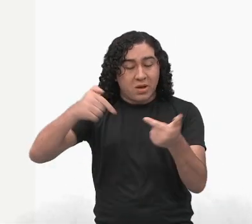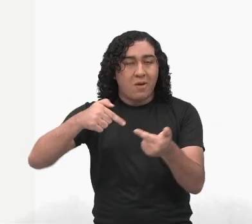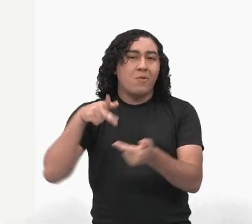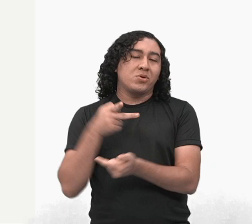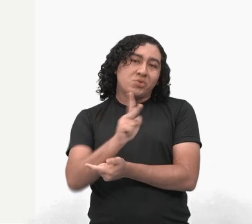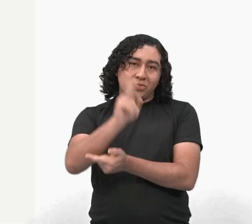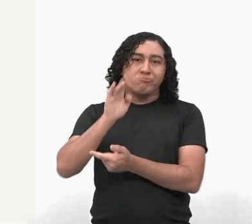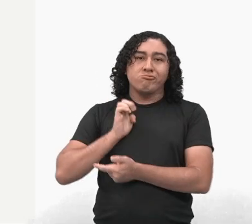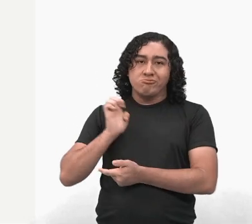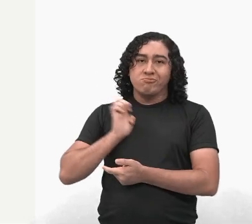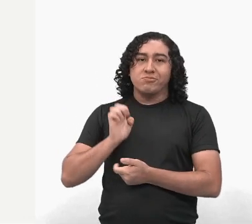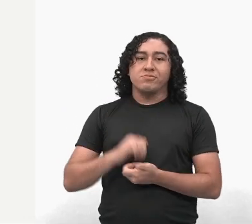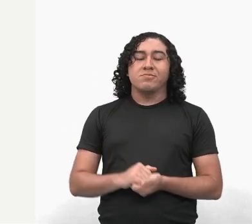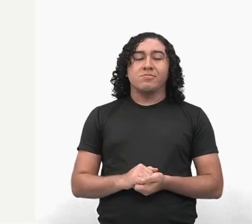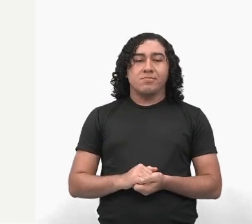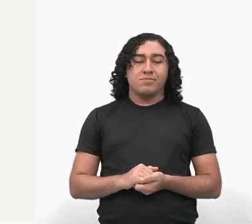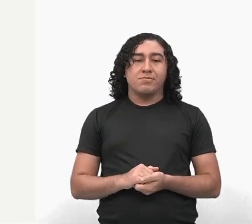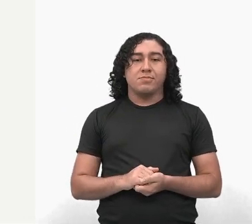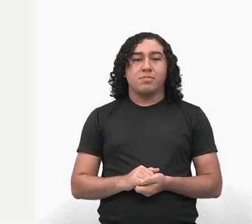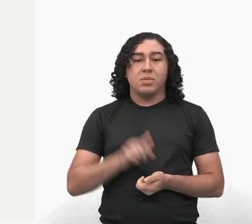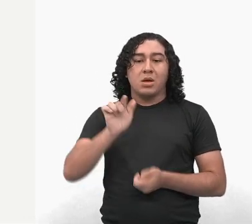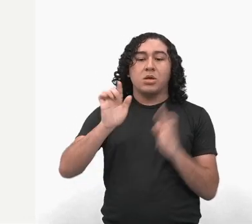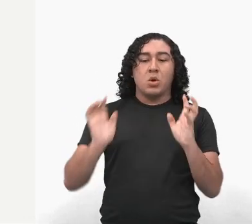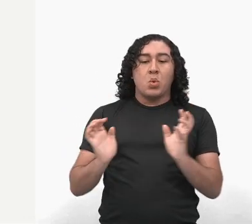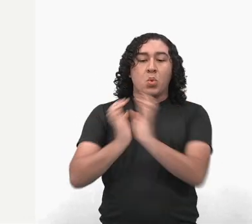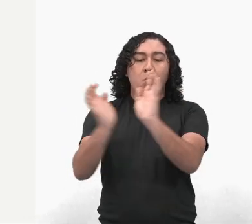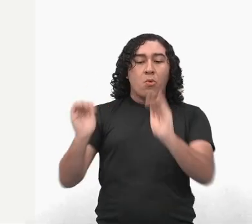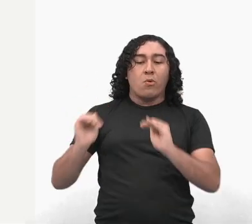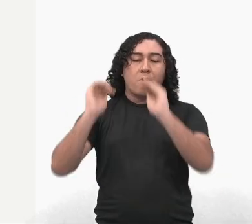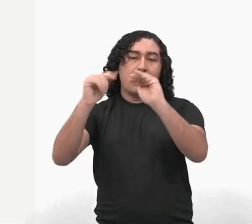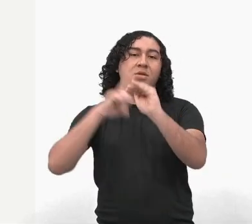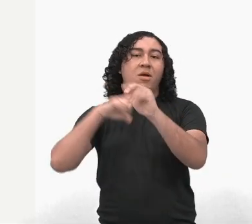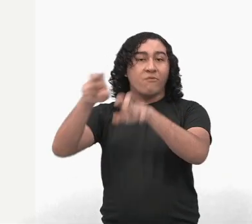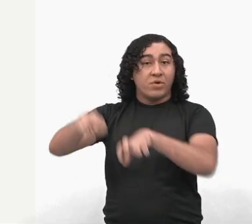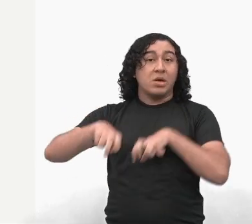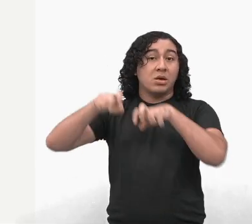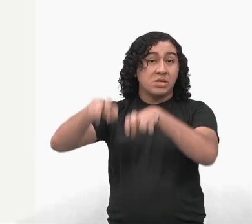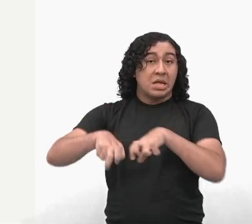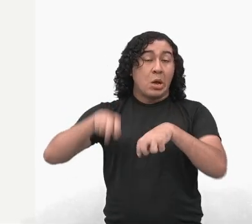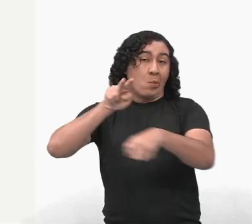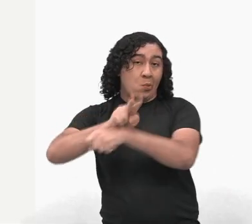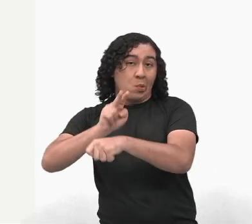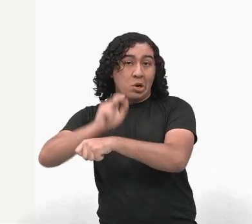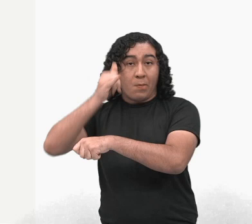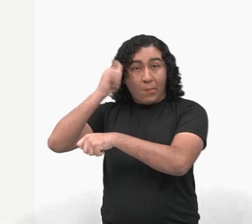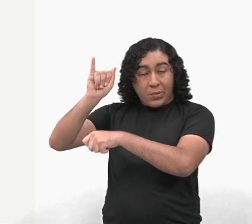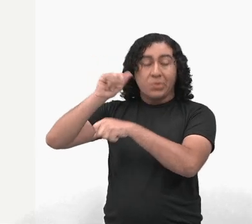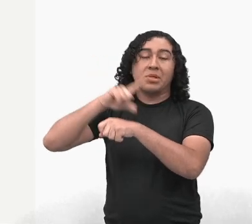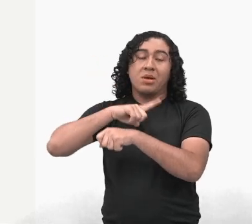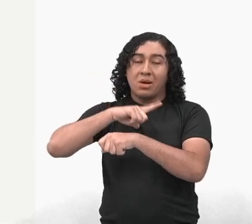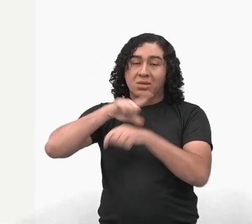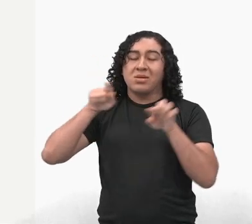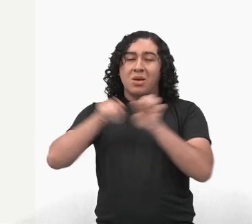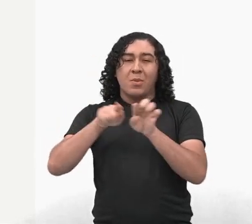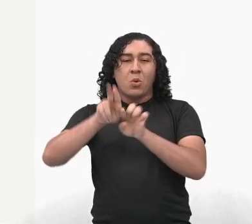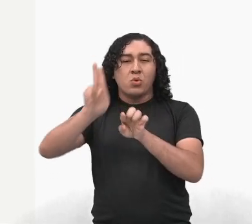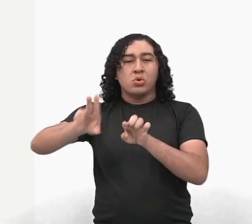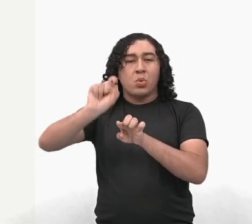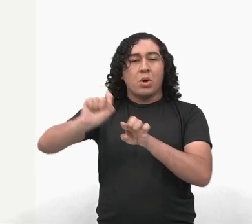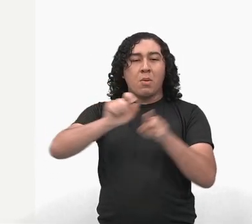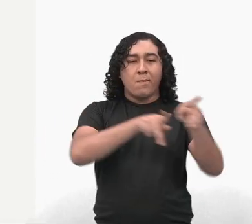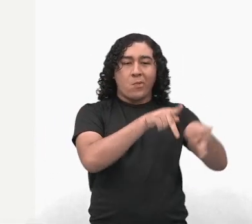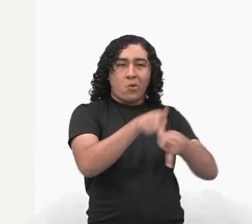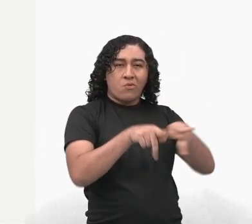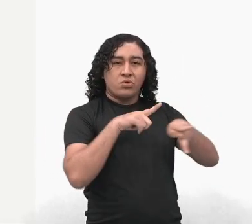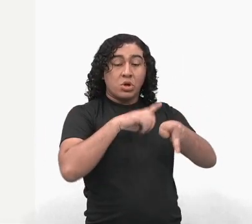galera. Essa classe dominante gaúcha era formada por fazendeiros de gado que usavam as camadas pobres da população como massa